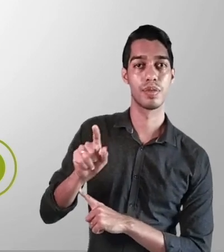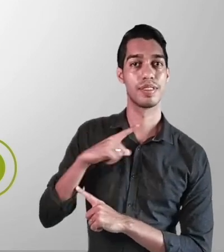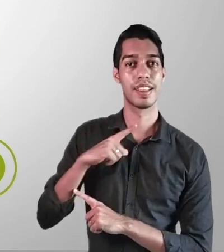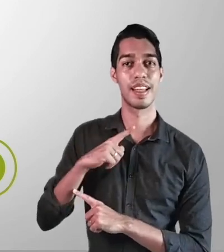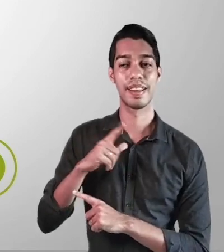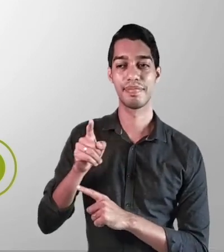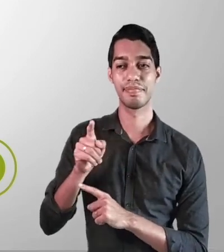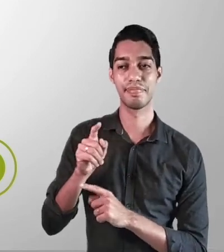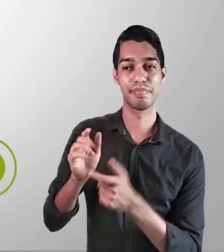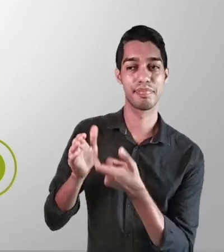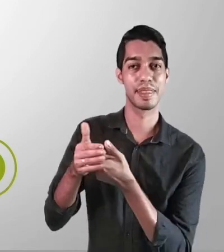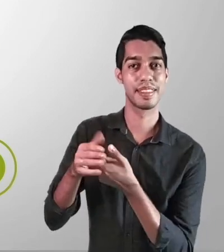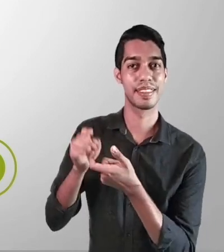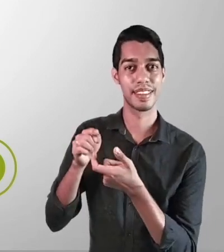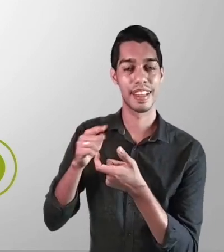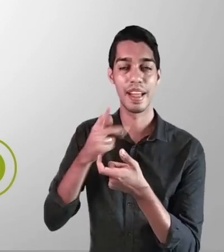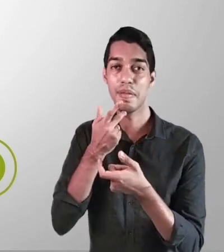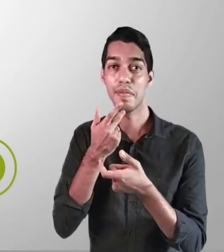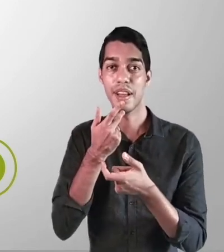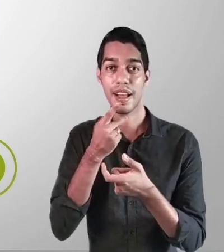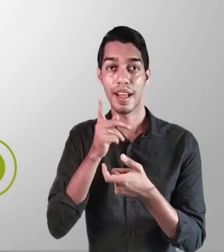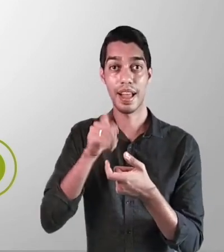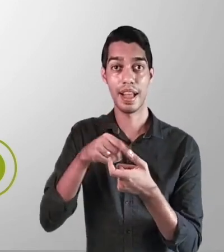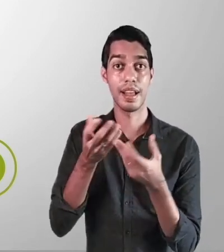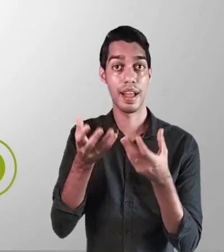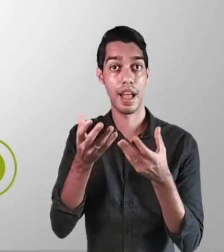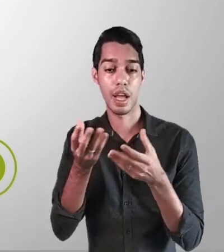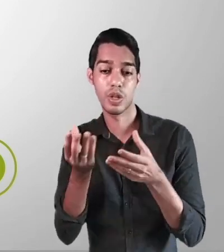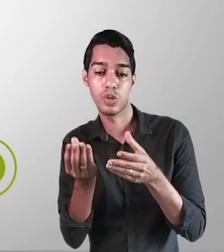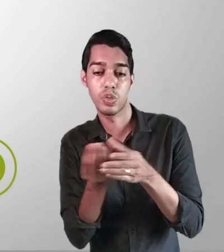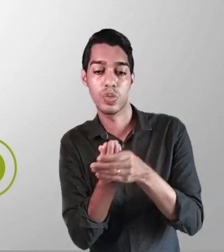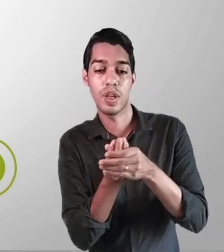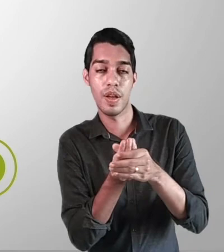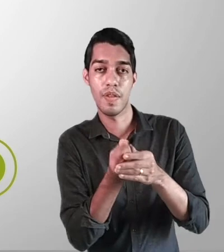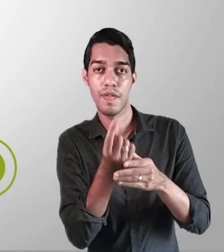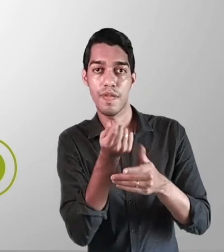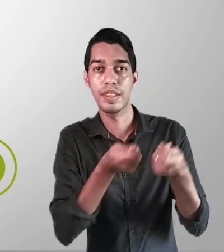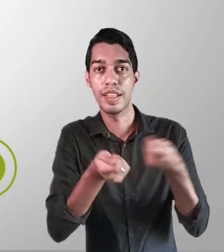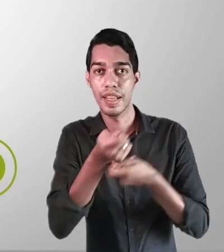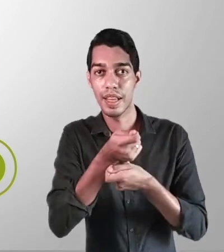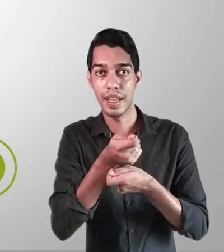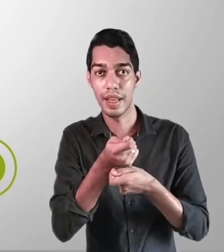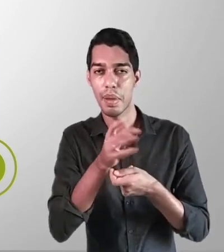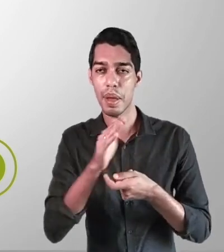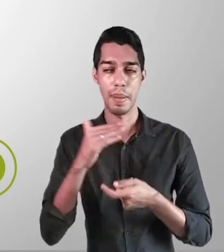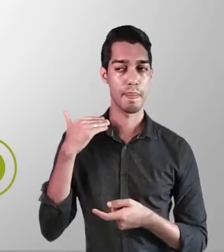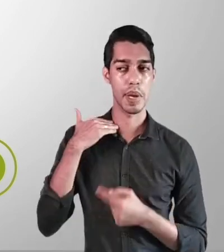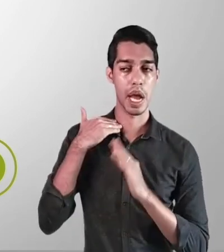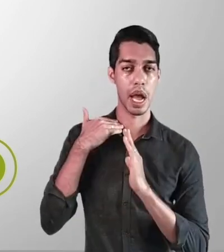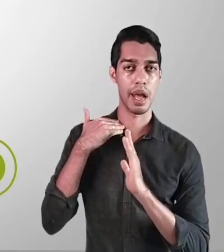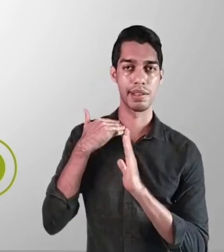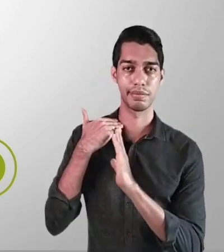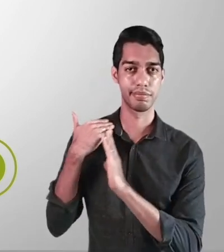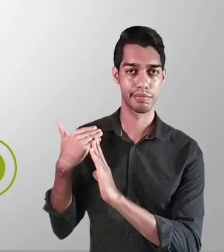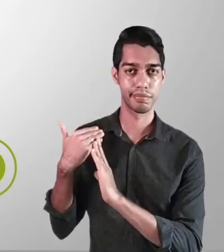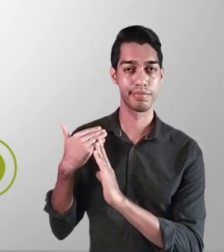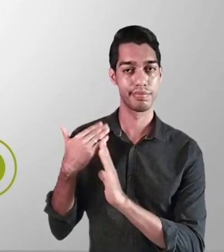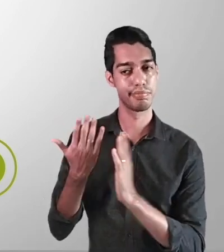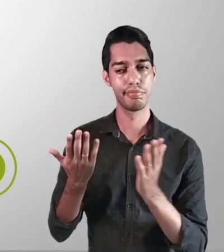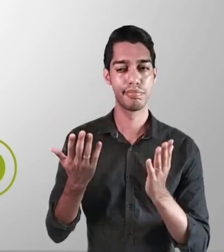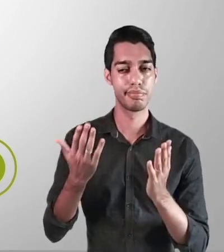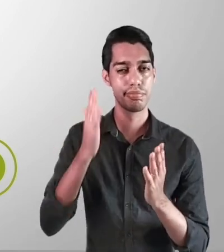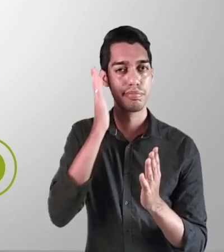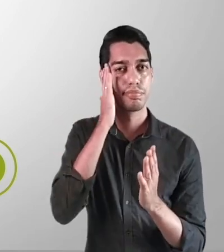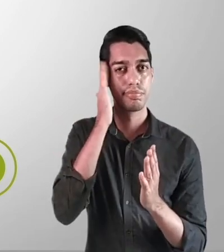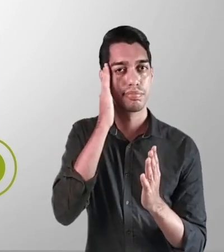prefere falar em inclusão financeira e não bancária. Faz sentido o que ele está dizendo, porque, de fato, nós temos